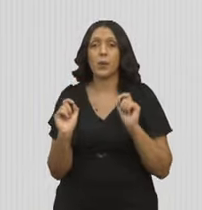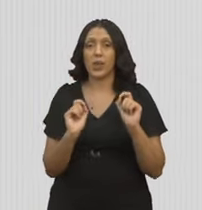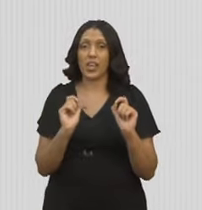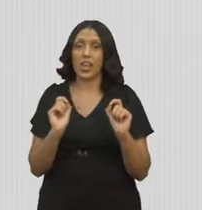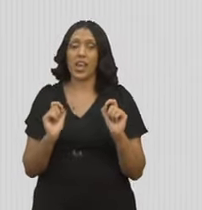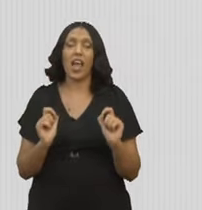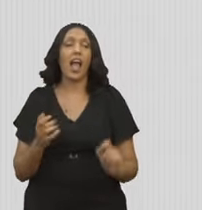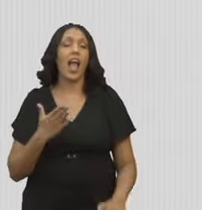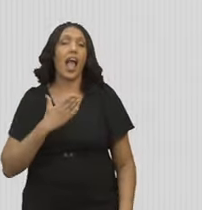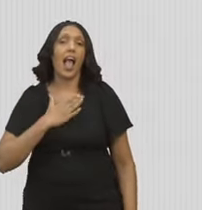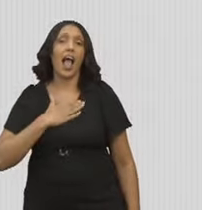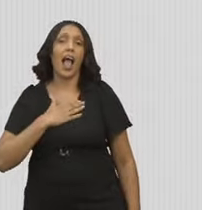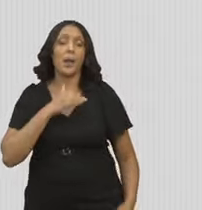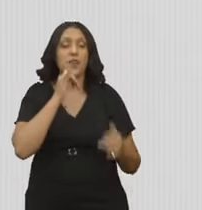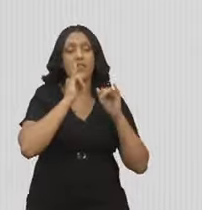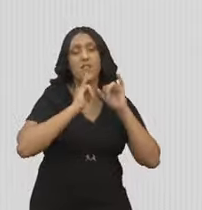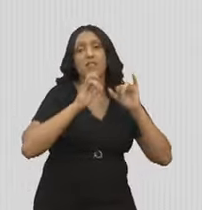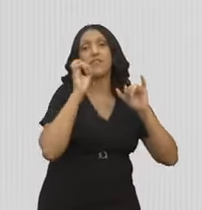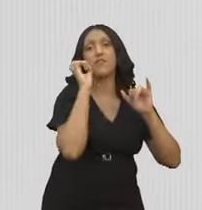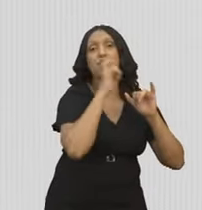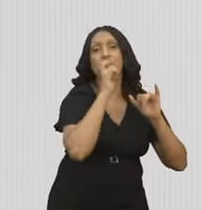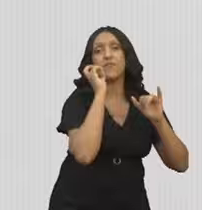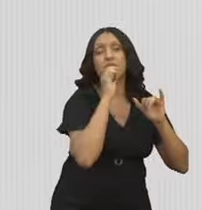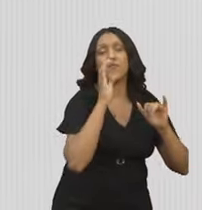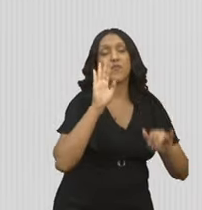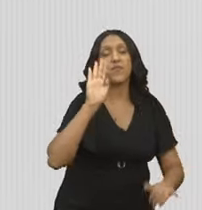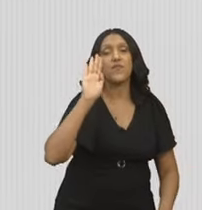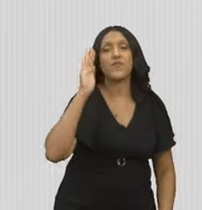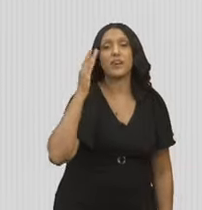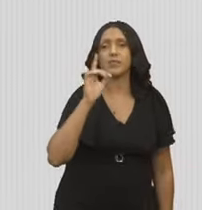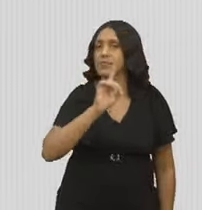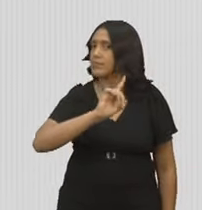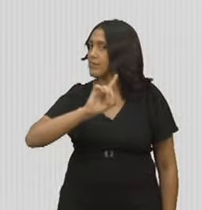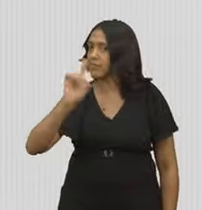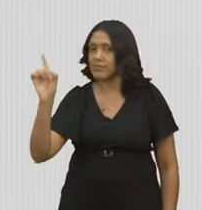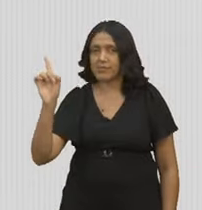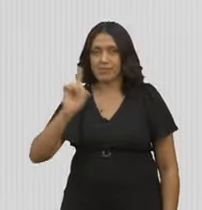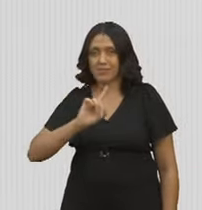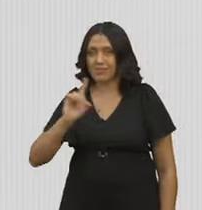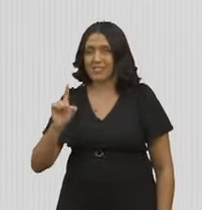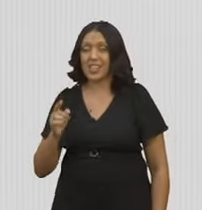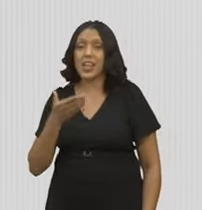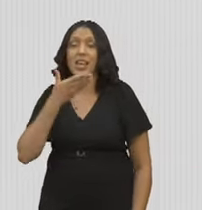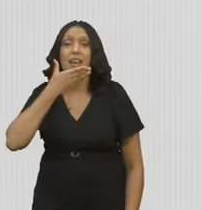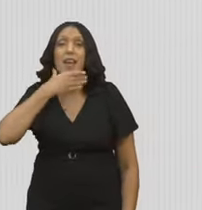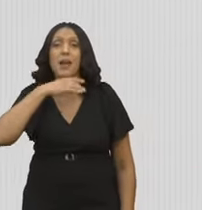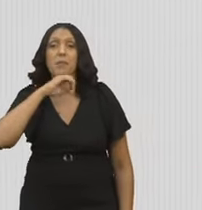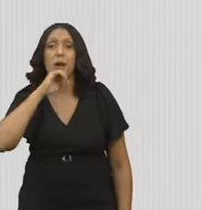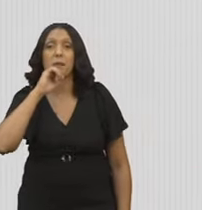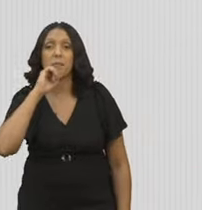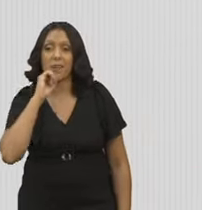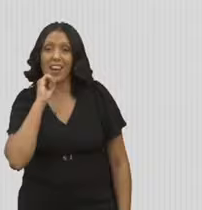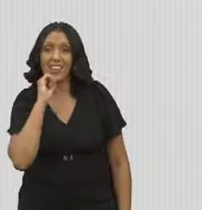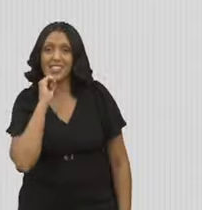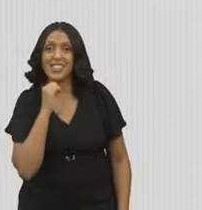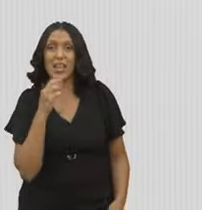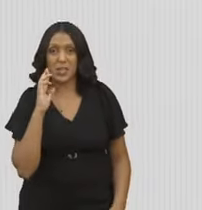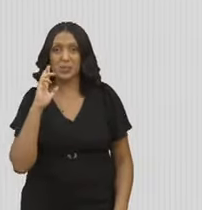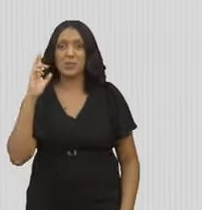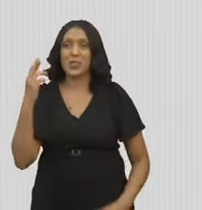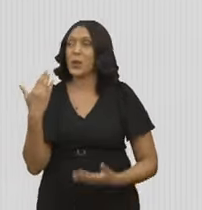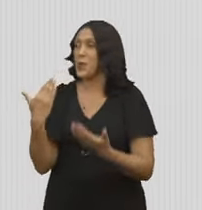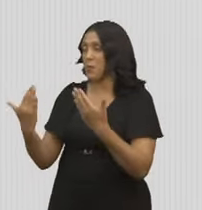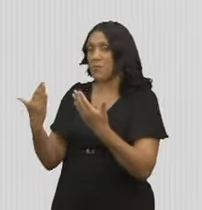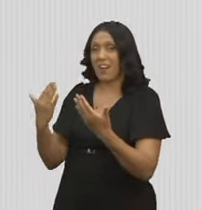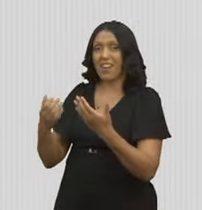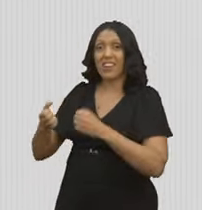de combinar com os pais, que responderam na lata. Compara o cardápio do ano passado com o desse ano. E me disse não mudou. Vamos comparar